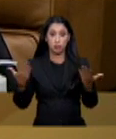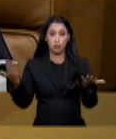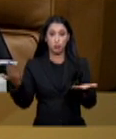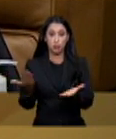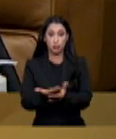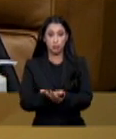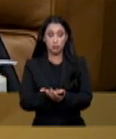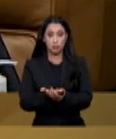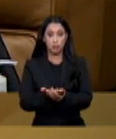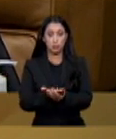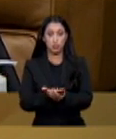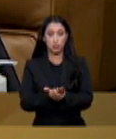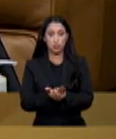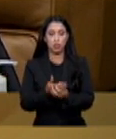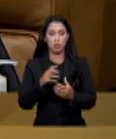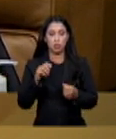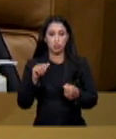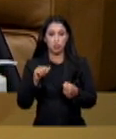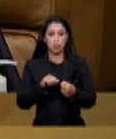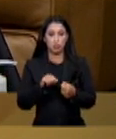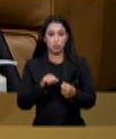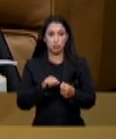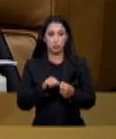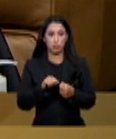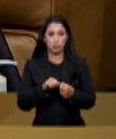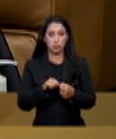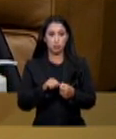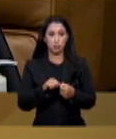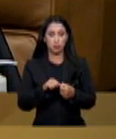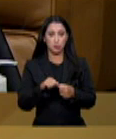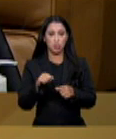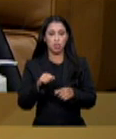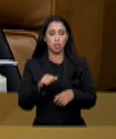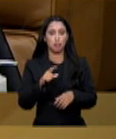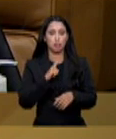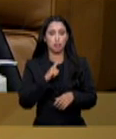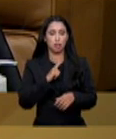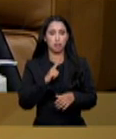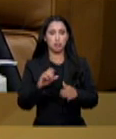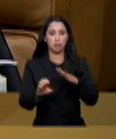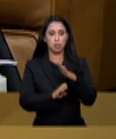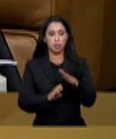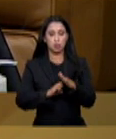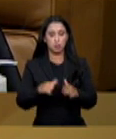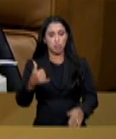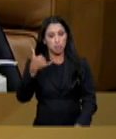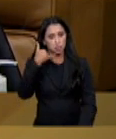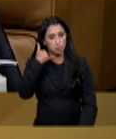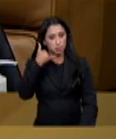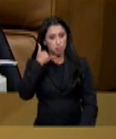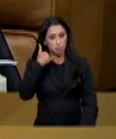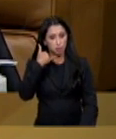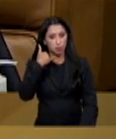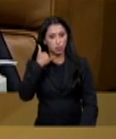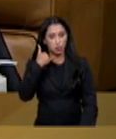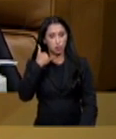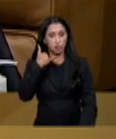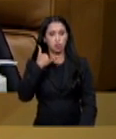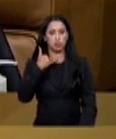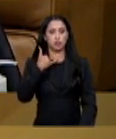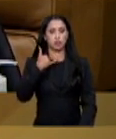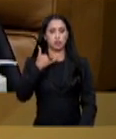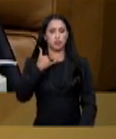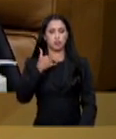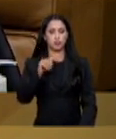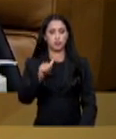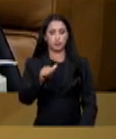ação deduzida pela Associação Nacional das Operadoras de Celulares, a questão